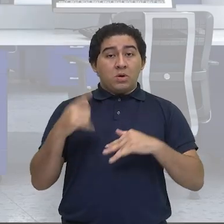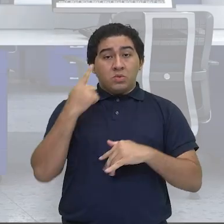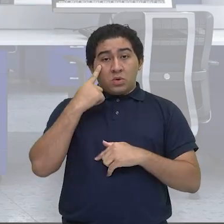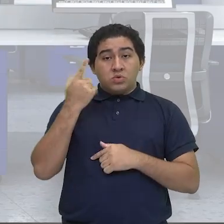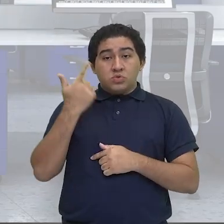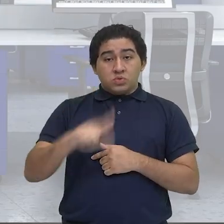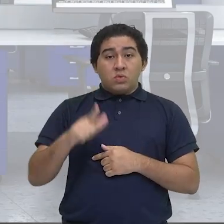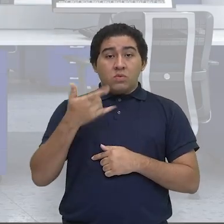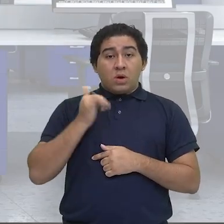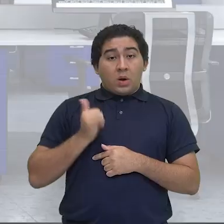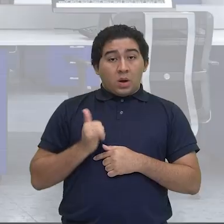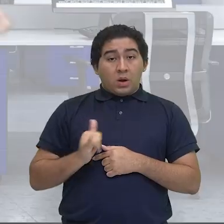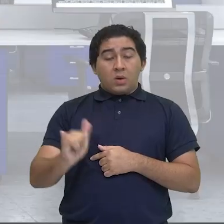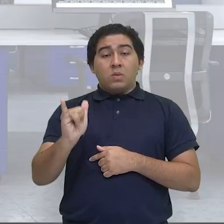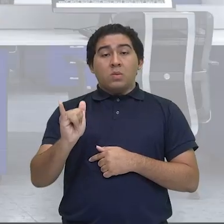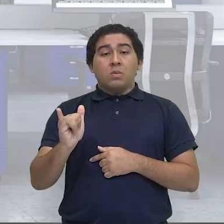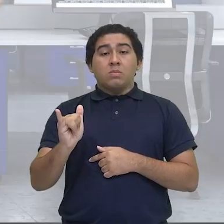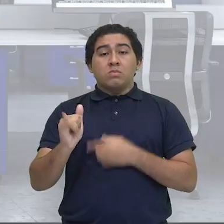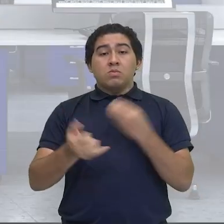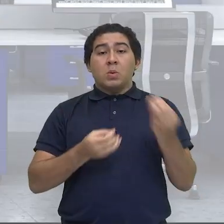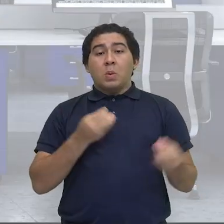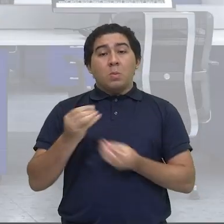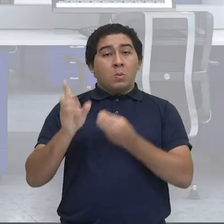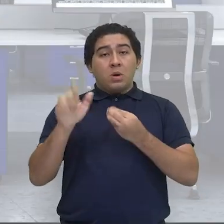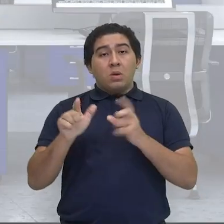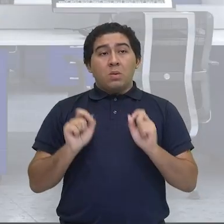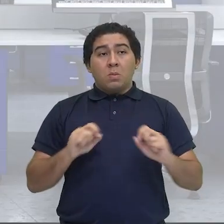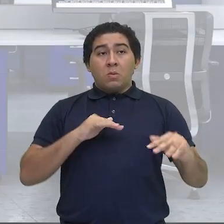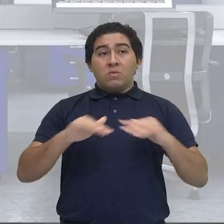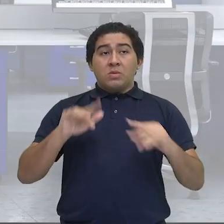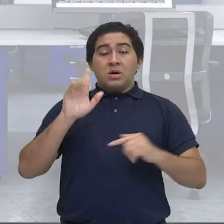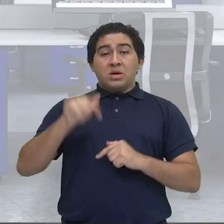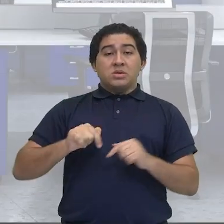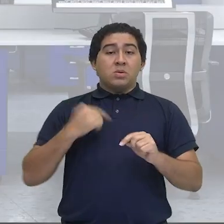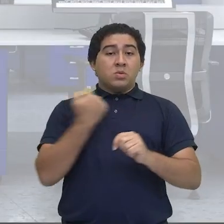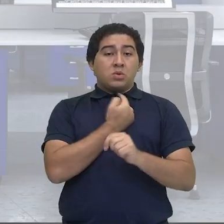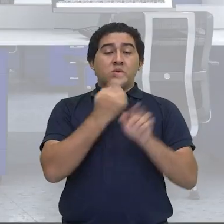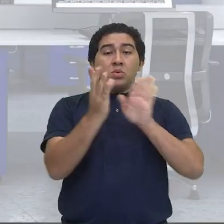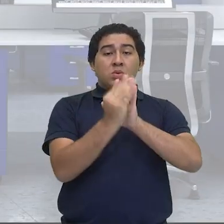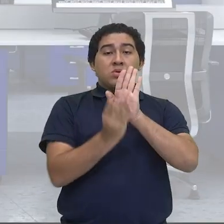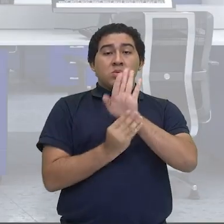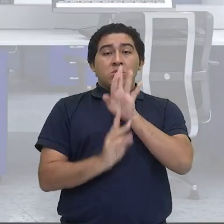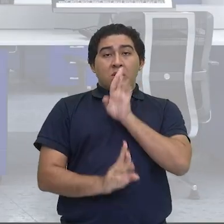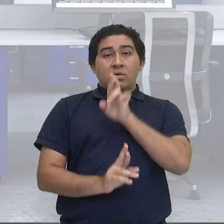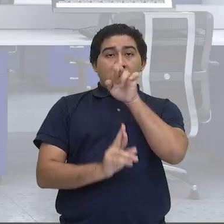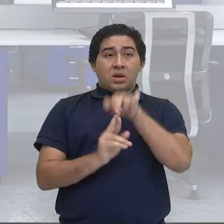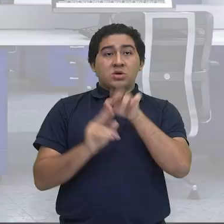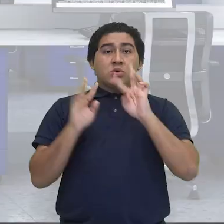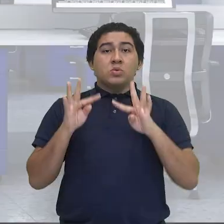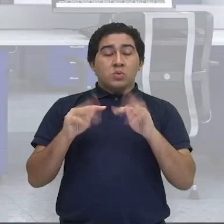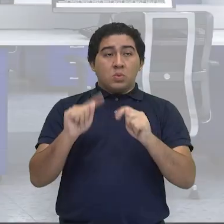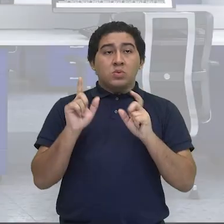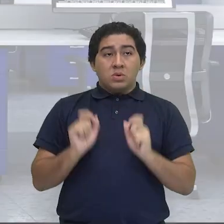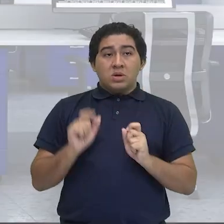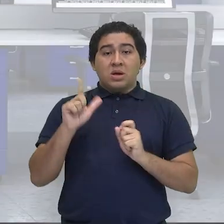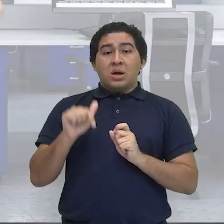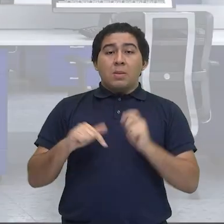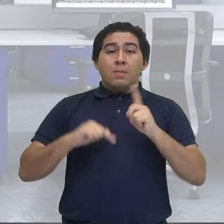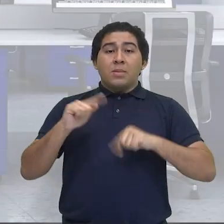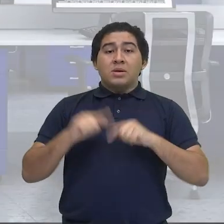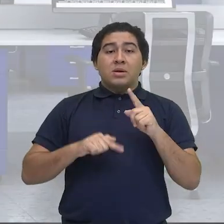como está esses raios. Então é isso que a gente vai estudar, sobre todos os dispositivos